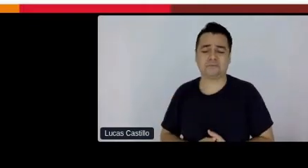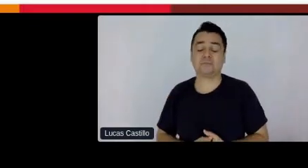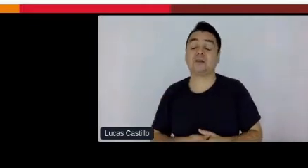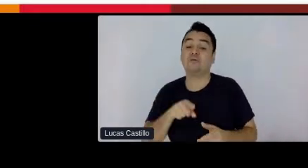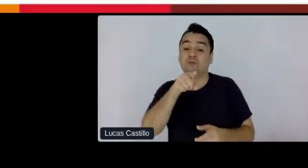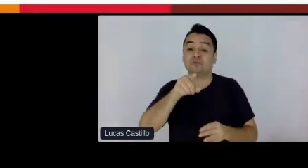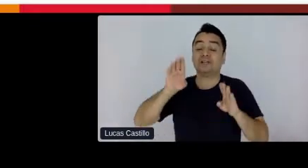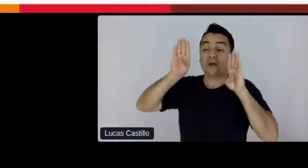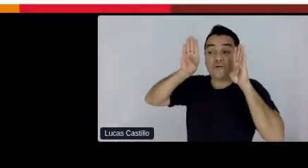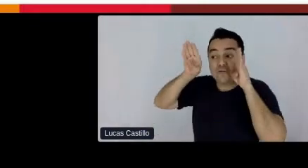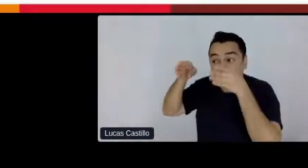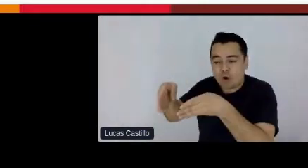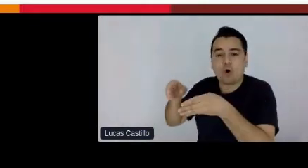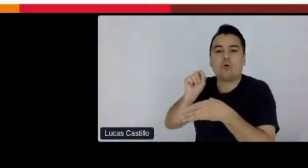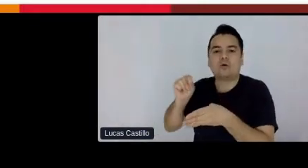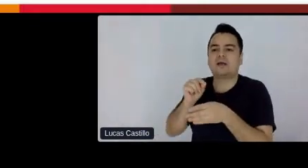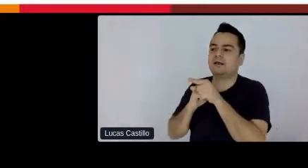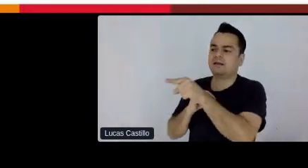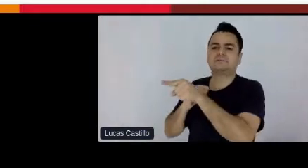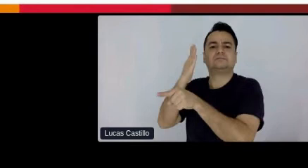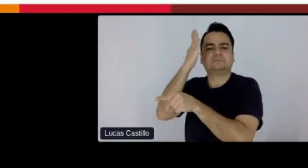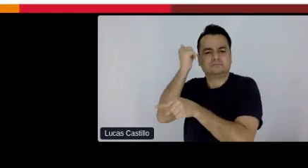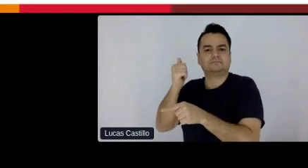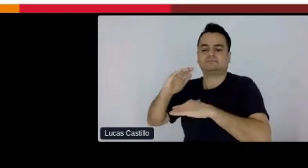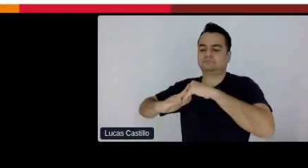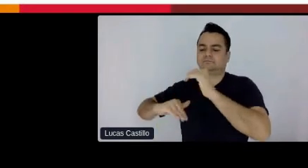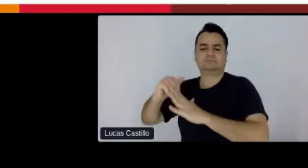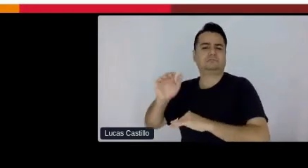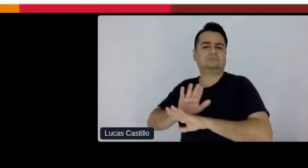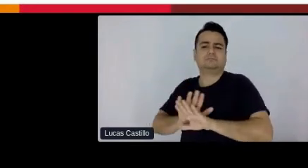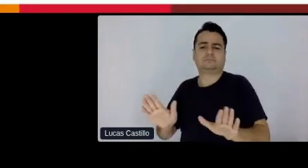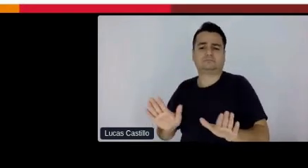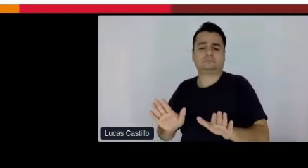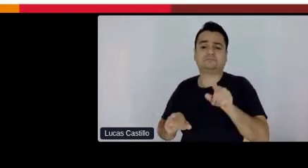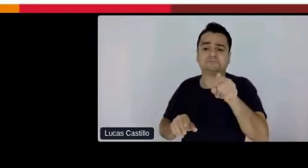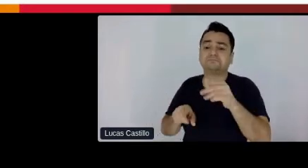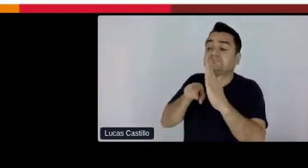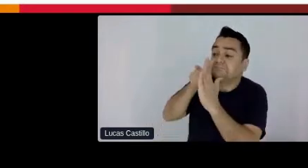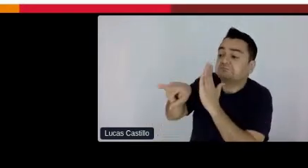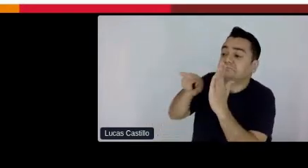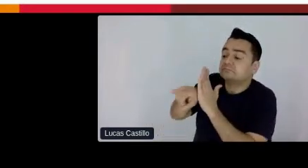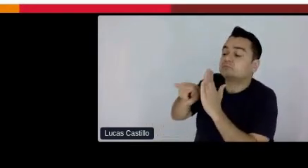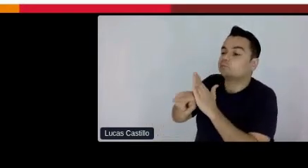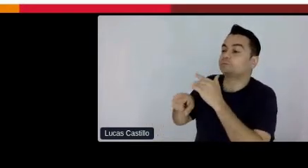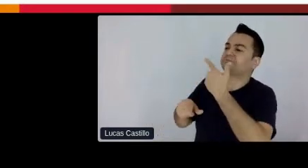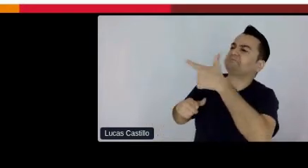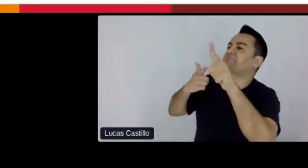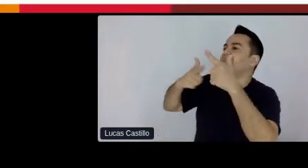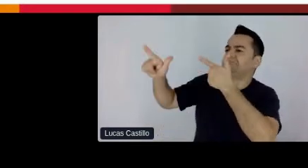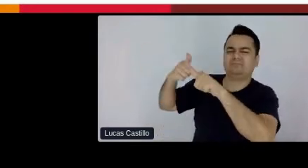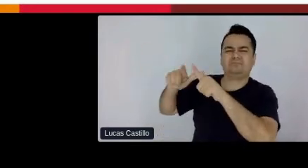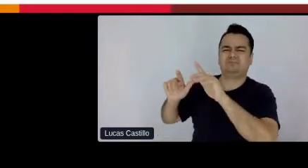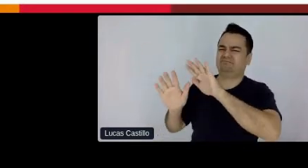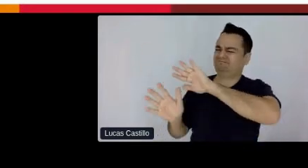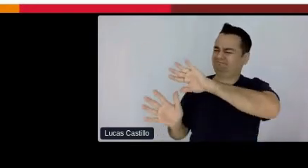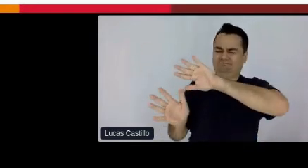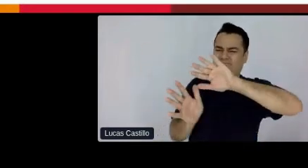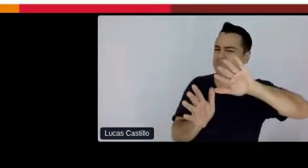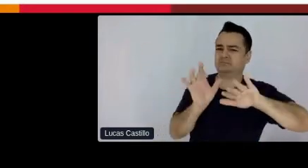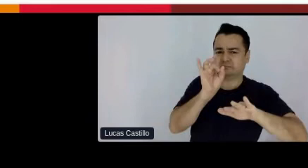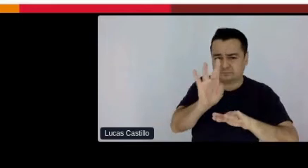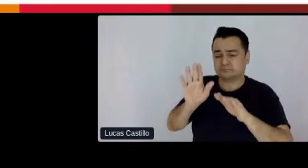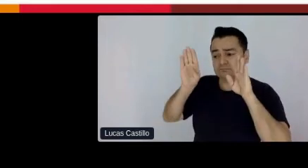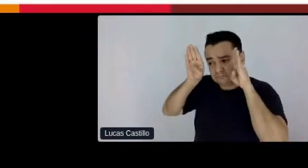Foque nas experiências e nas competências dele. Não fique perguntando coisa desnecessária nem entrando em assunto que não faz parte